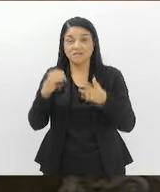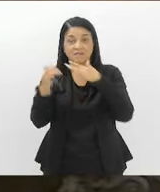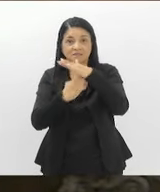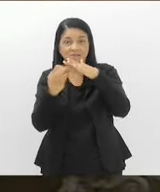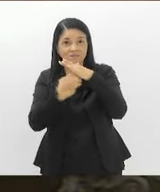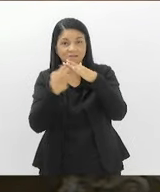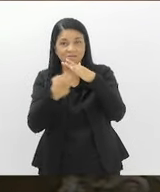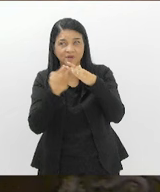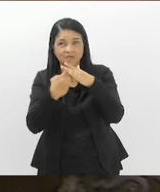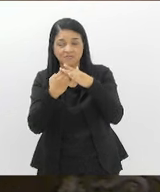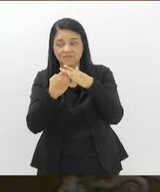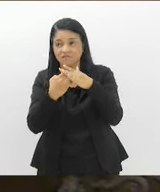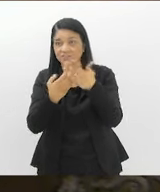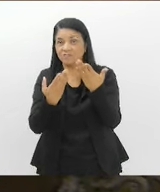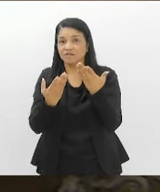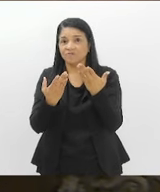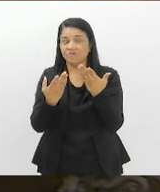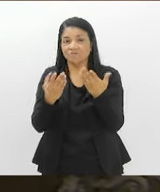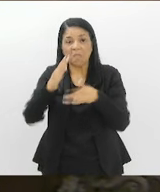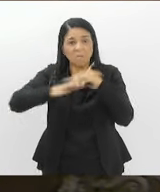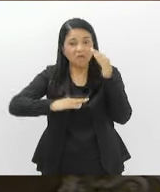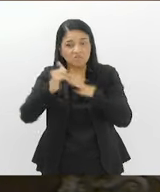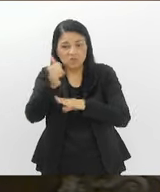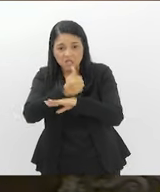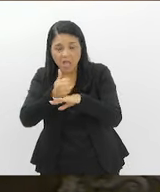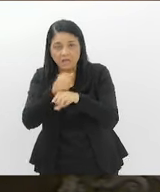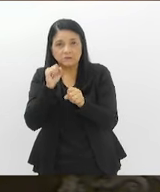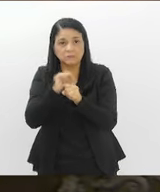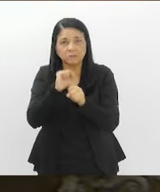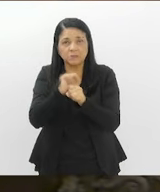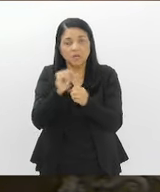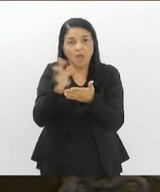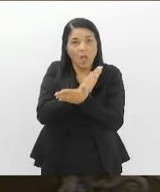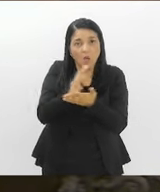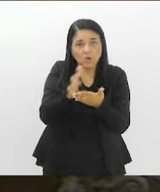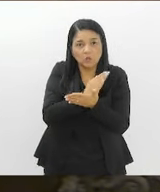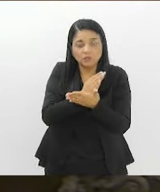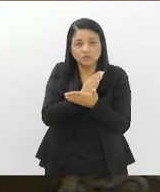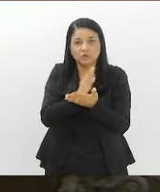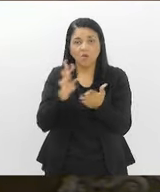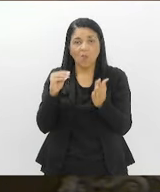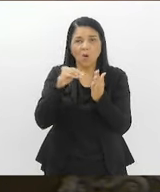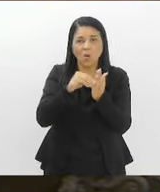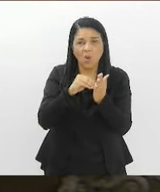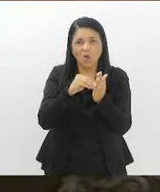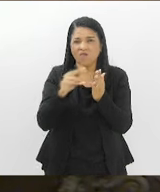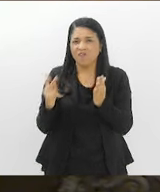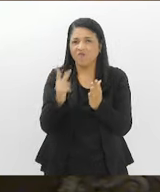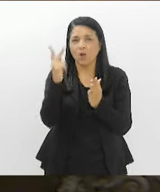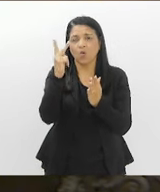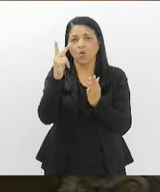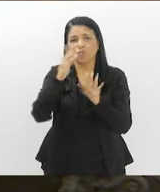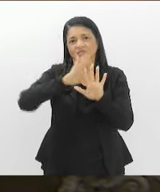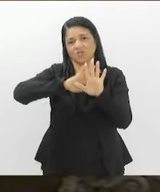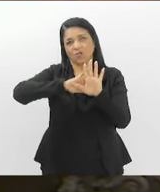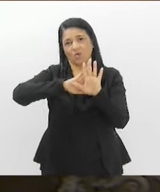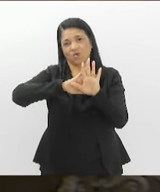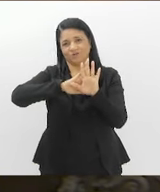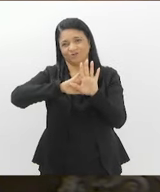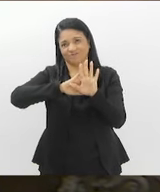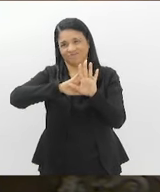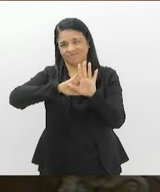de profissionais que, muitas vezes, alguns colocam valores ideológicos e a